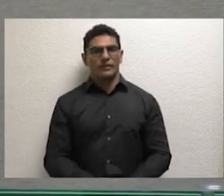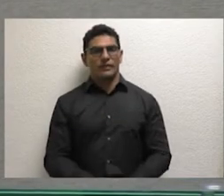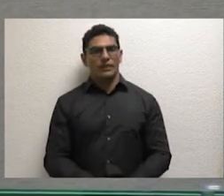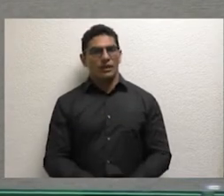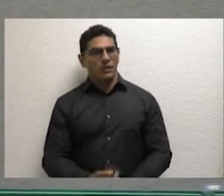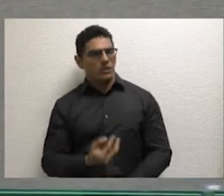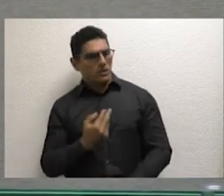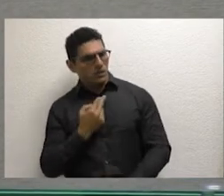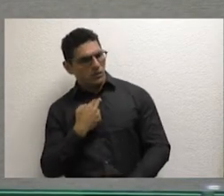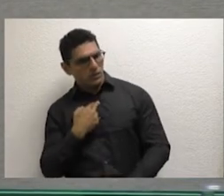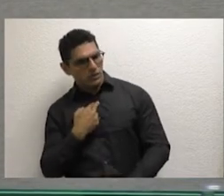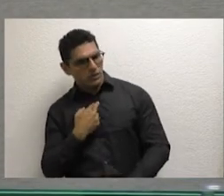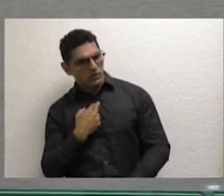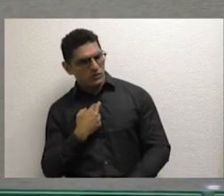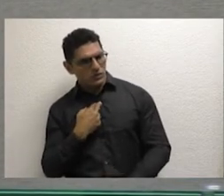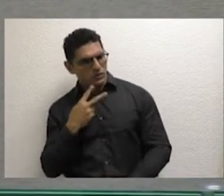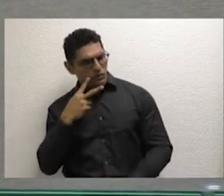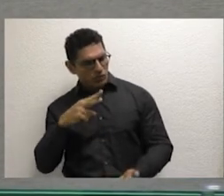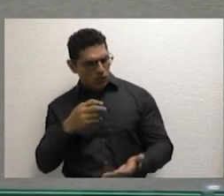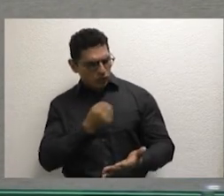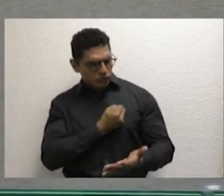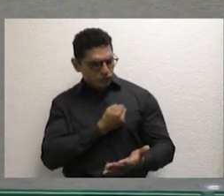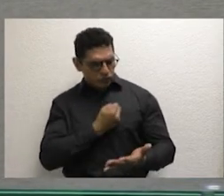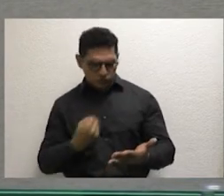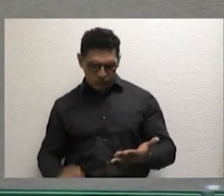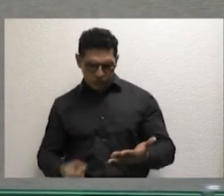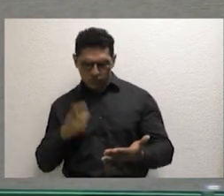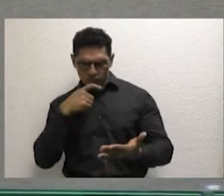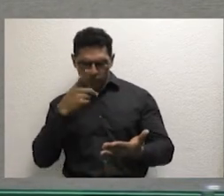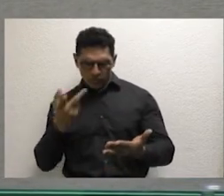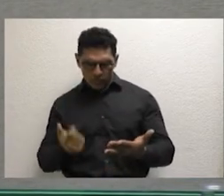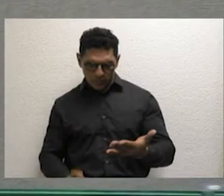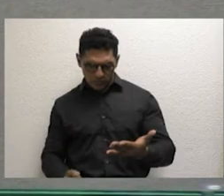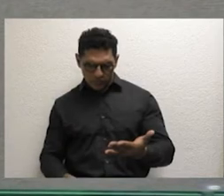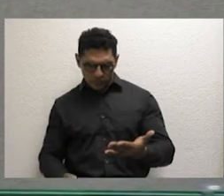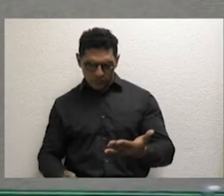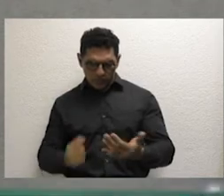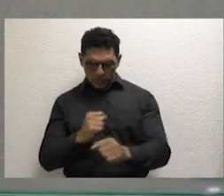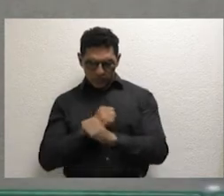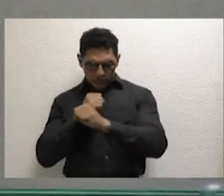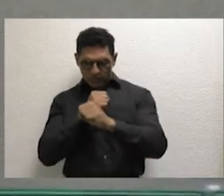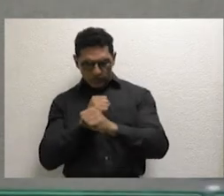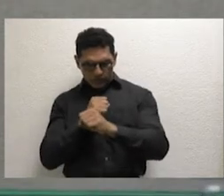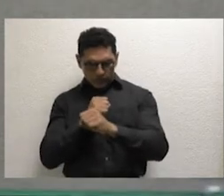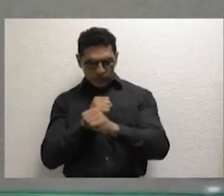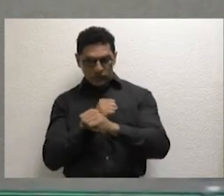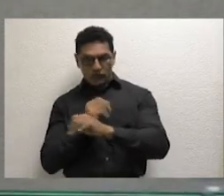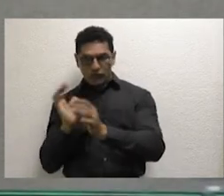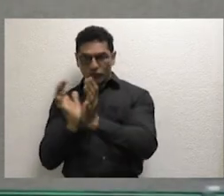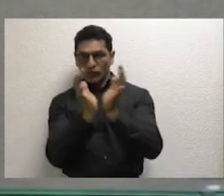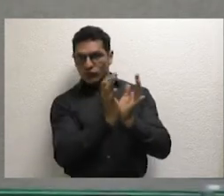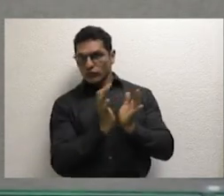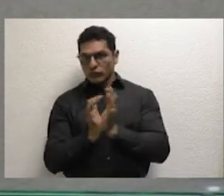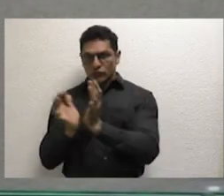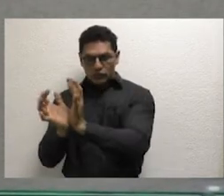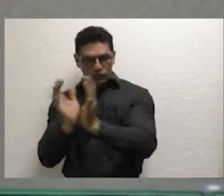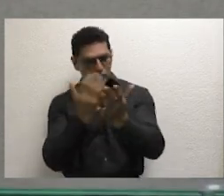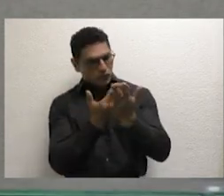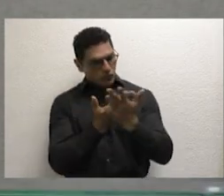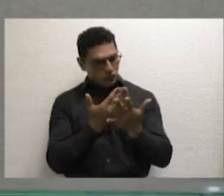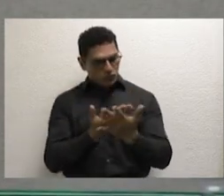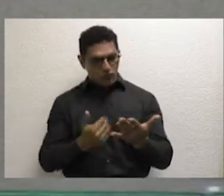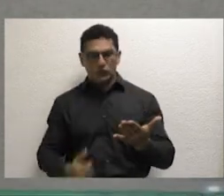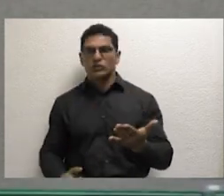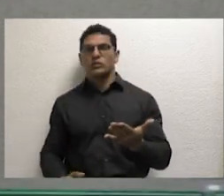números os números defendidos por inúmeras correntes com esse estudo que na minha